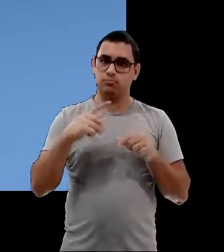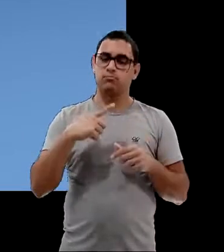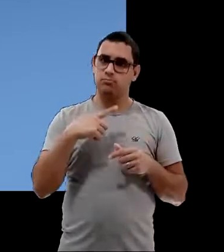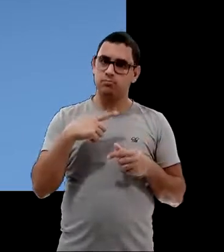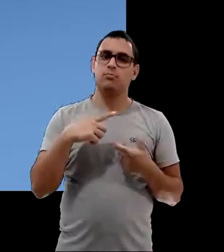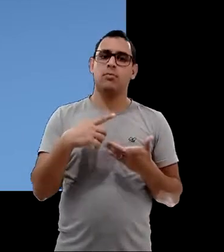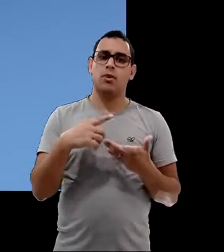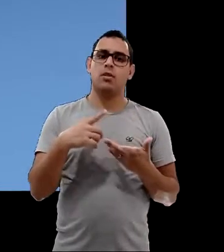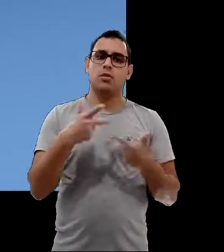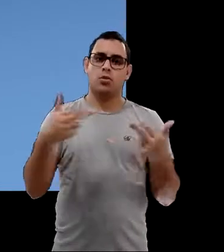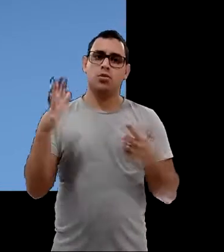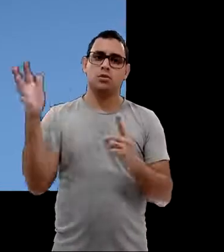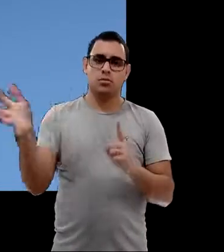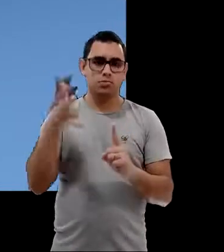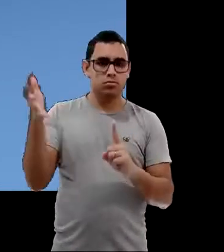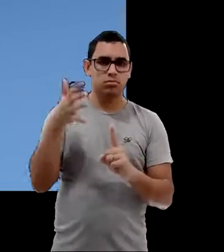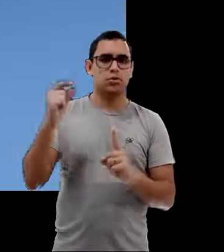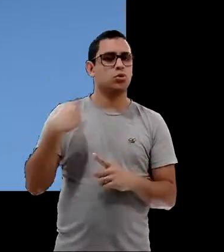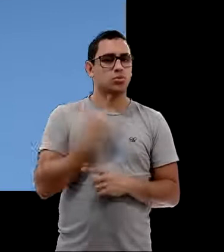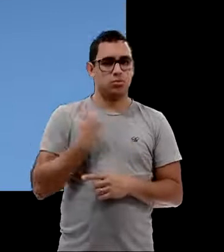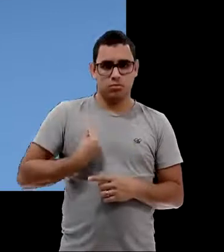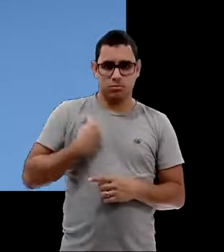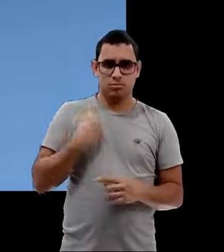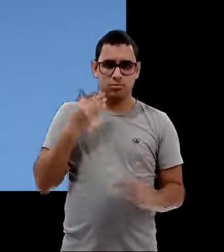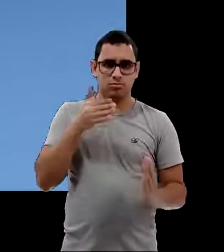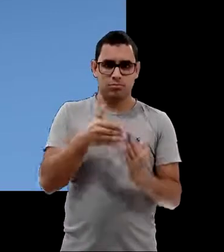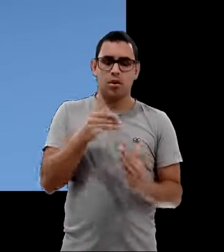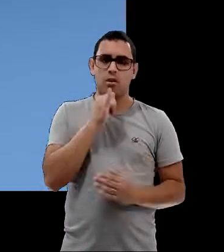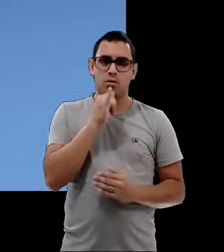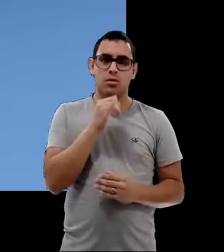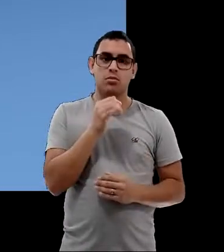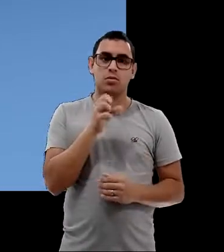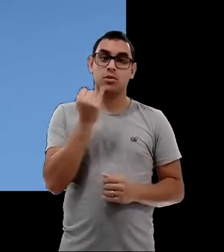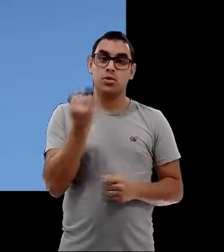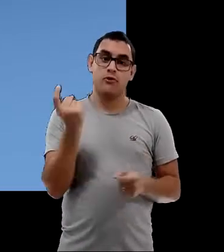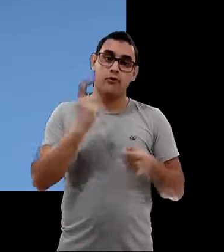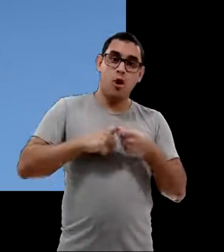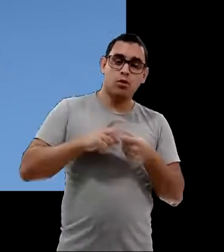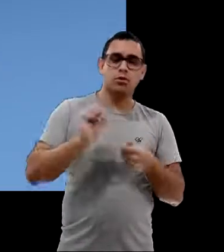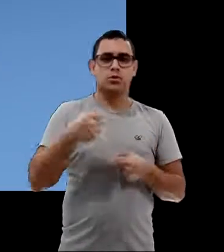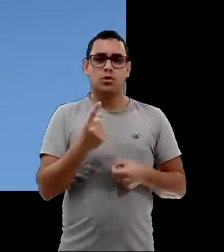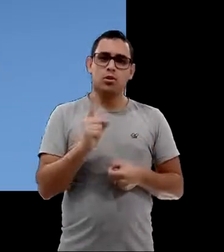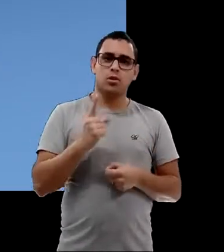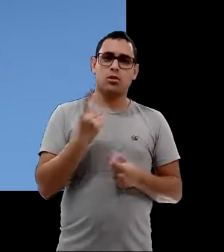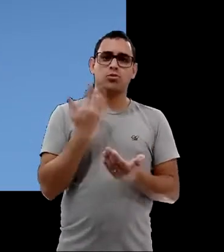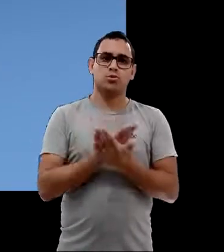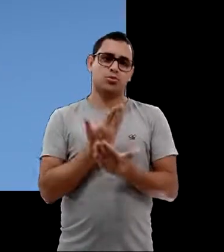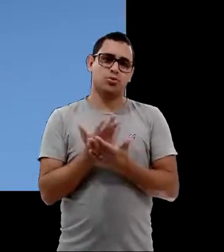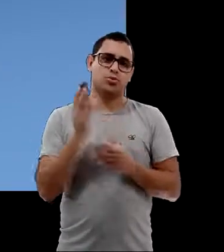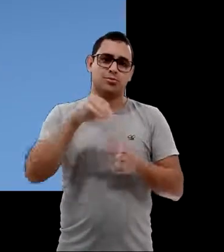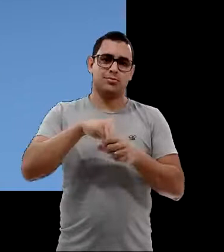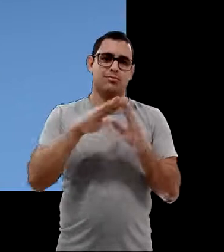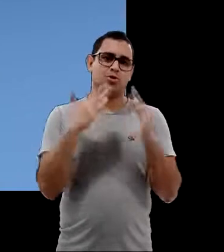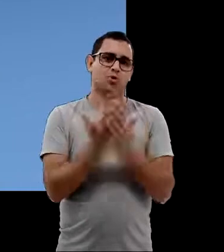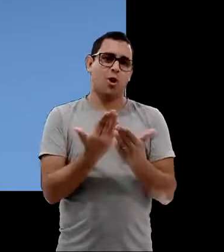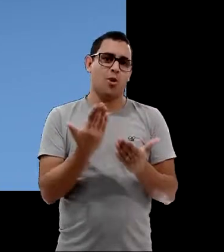toma decisões as quais influenciam a nossa vida diretamente. Como, por exemplo, se volta ou se não volta às